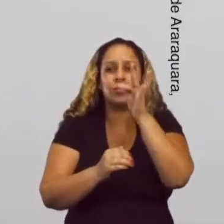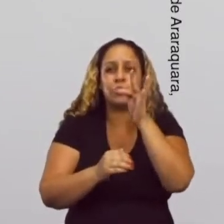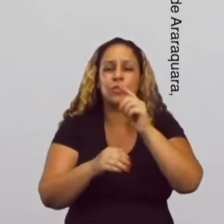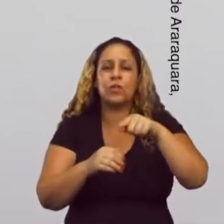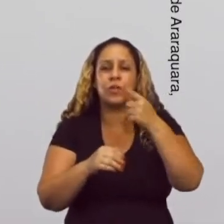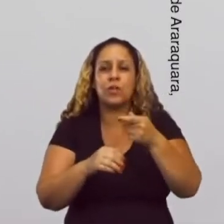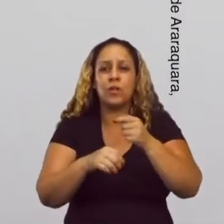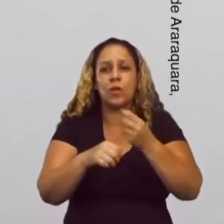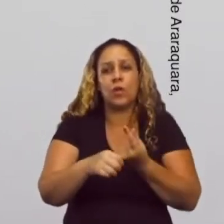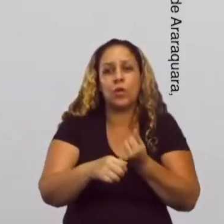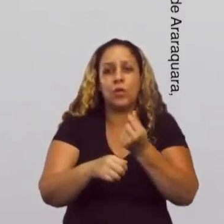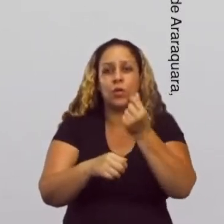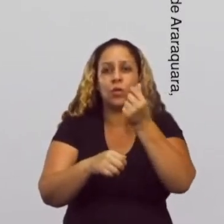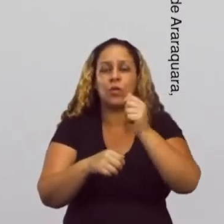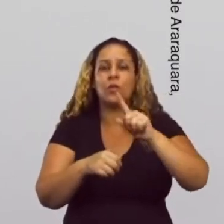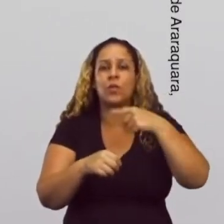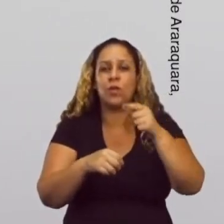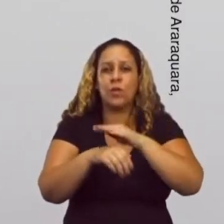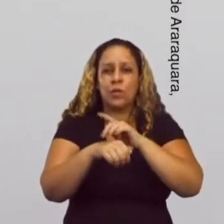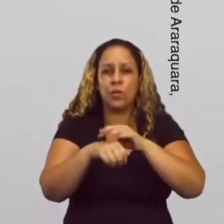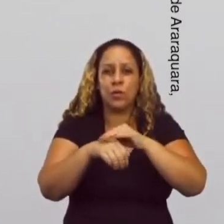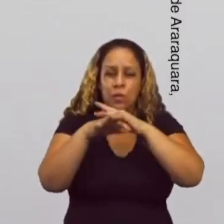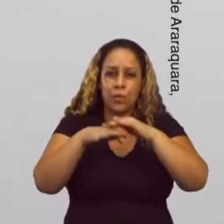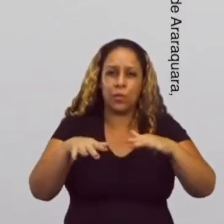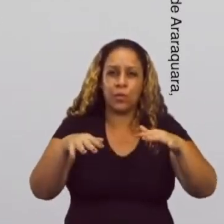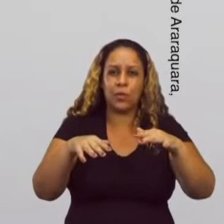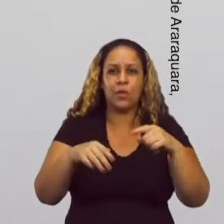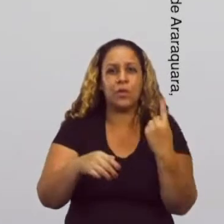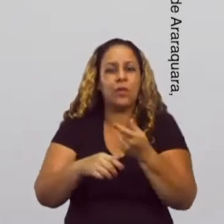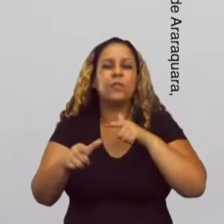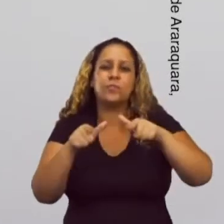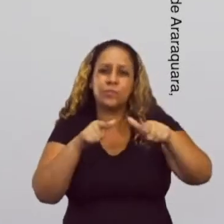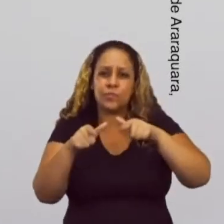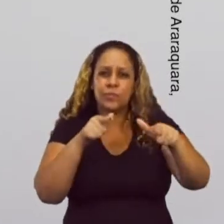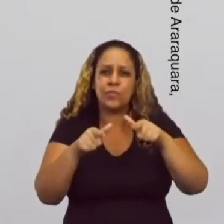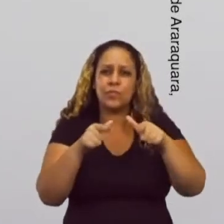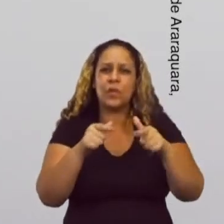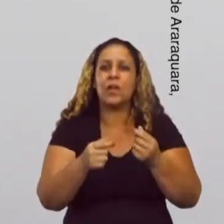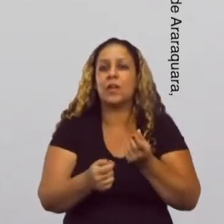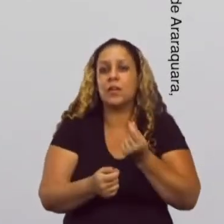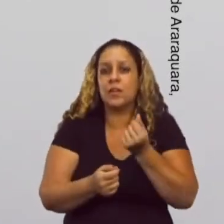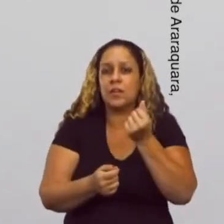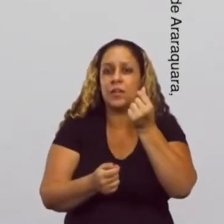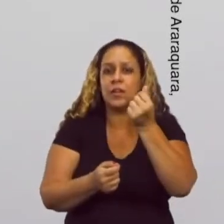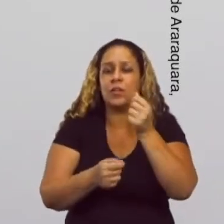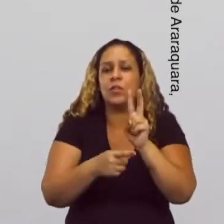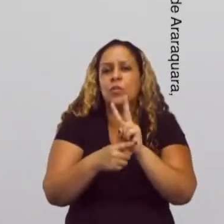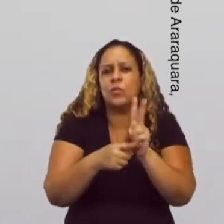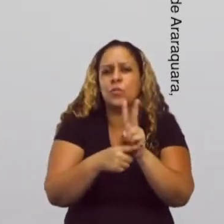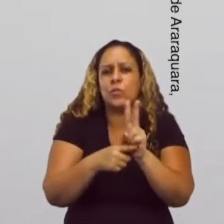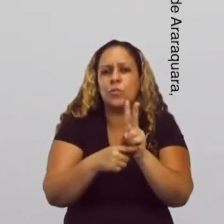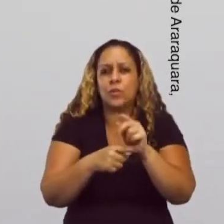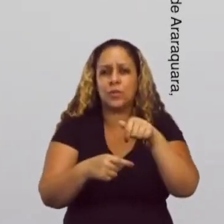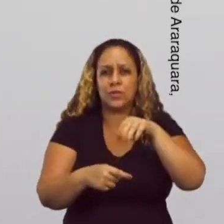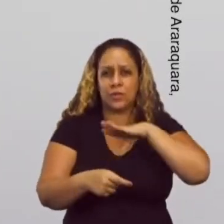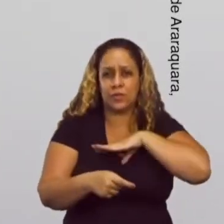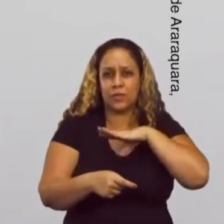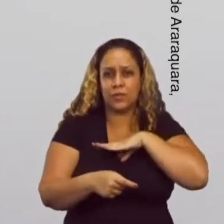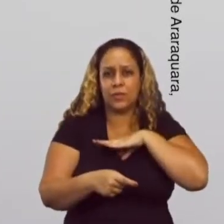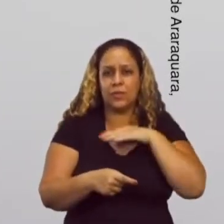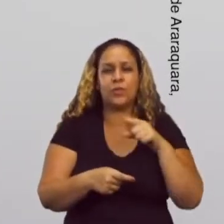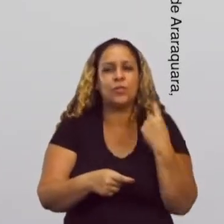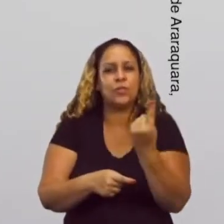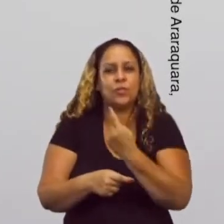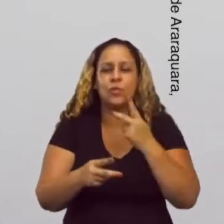para a retomada da economia no pós-pandemia. Vamos gerar trabalho e renda. Vamos cuidar da nossa